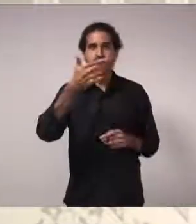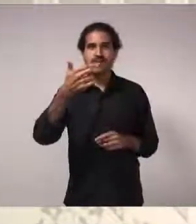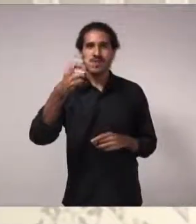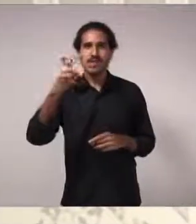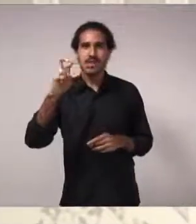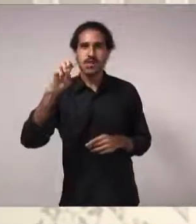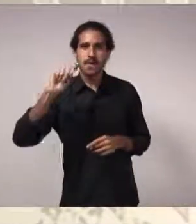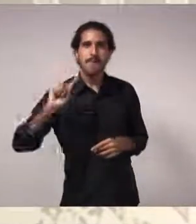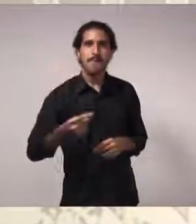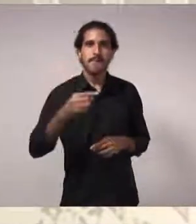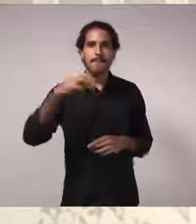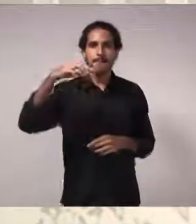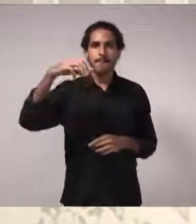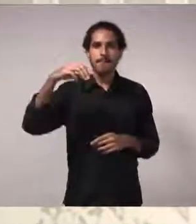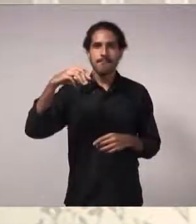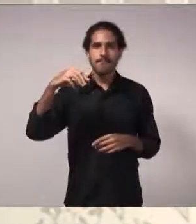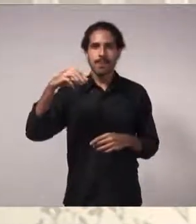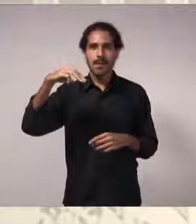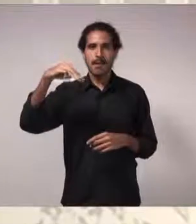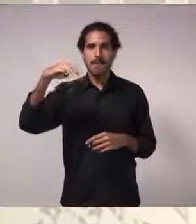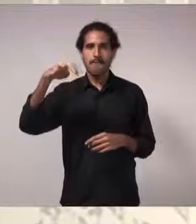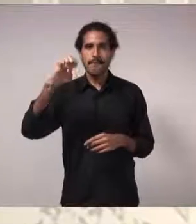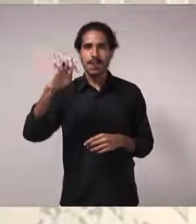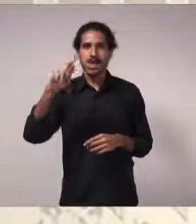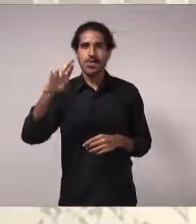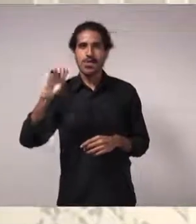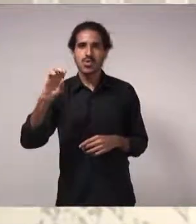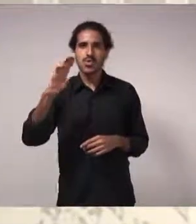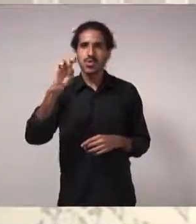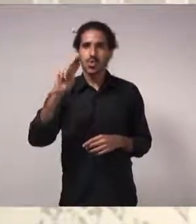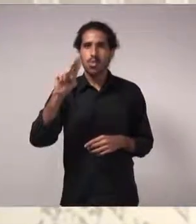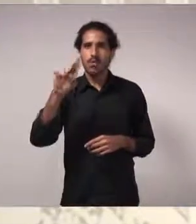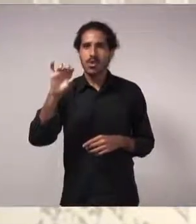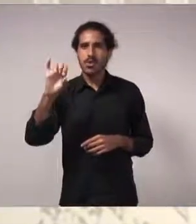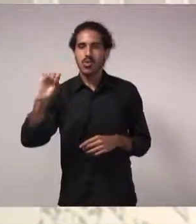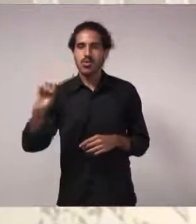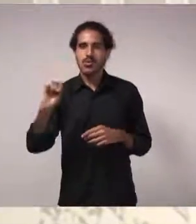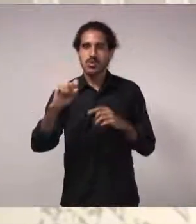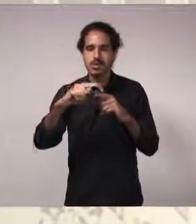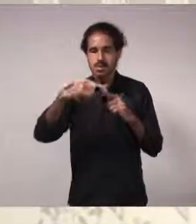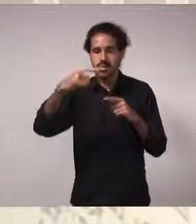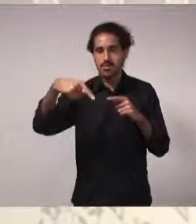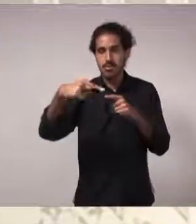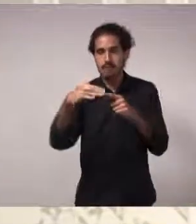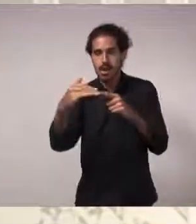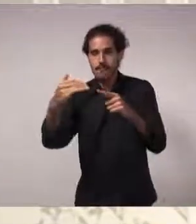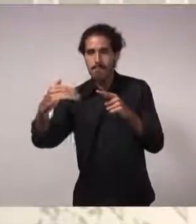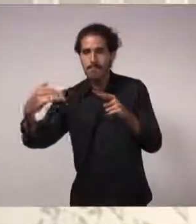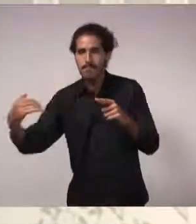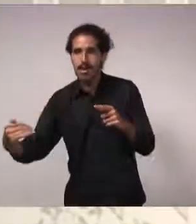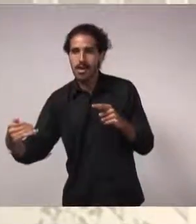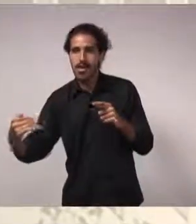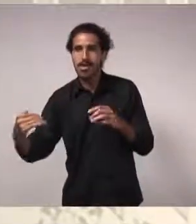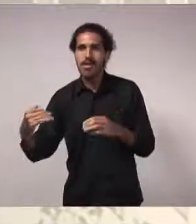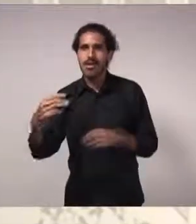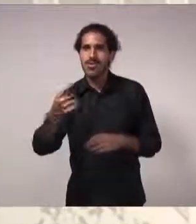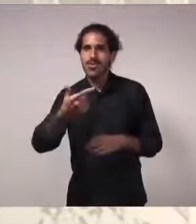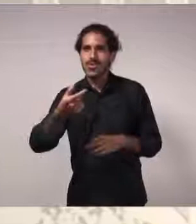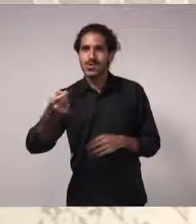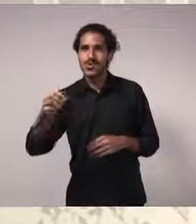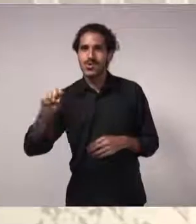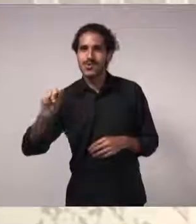cúbicos. E, na sequência, a gente conseguiu baixar para 200 mil. Parecia que 200 mil